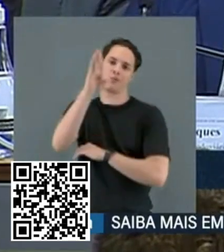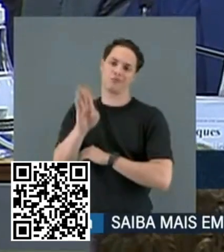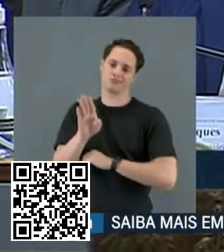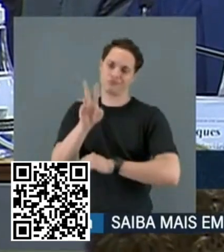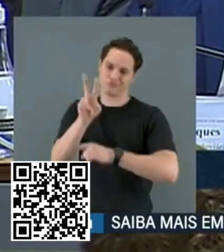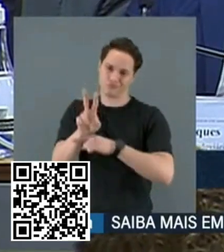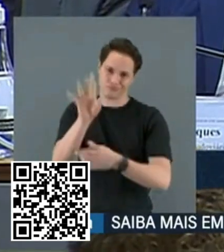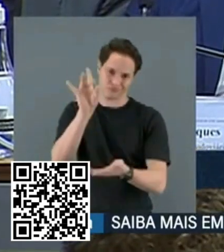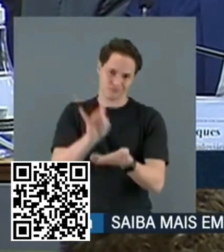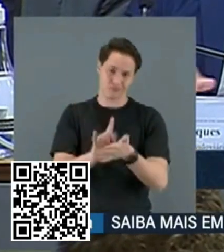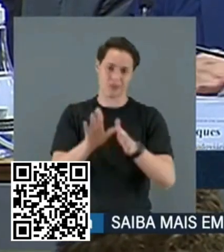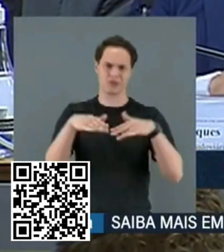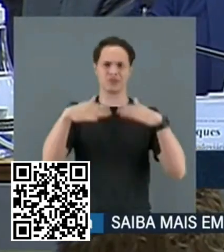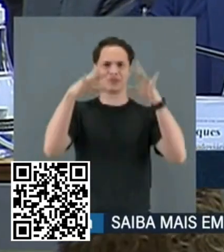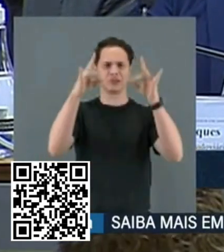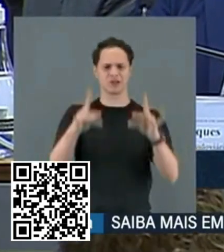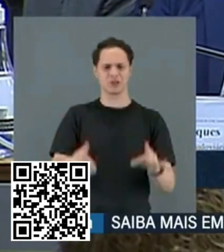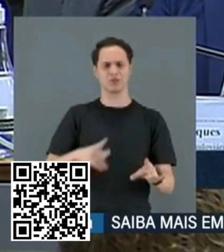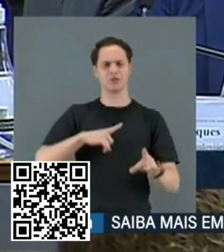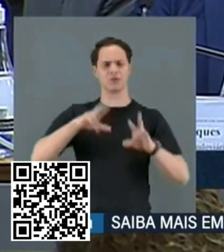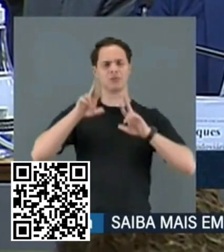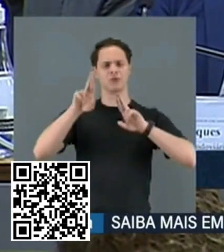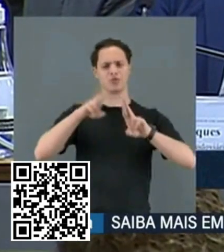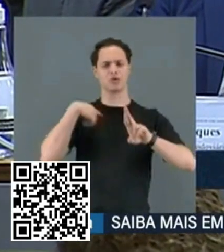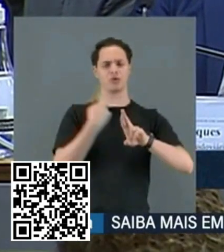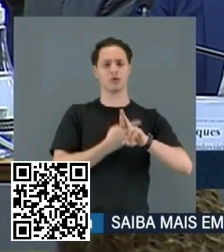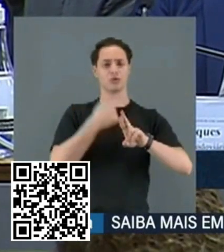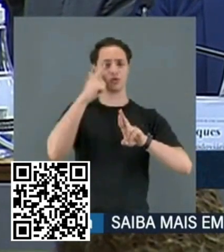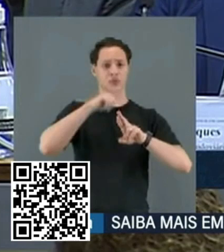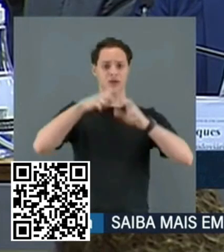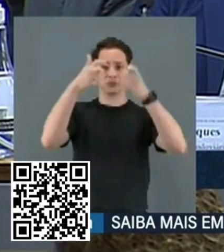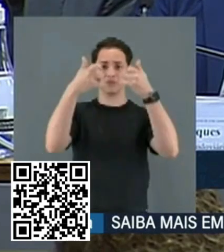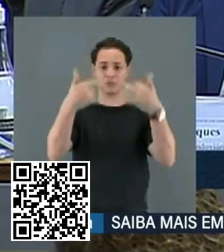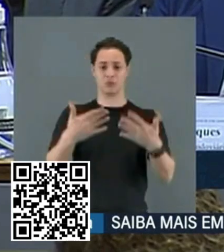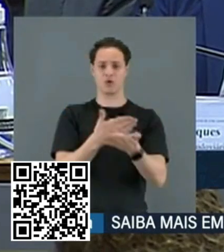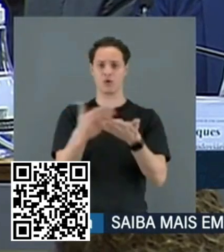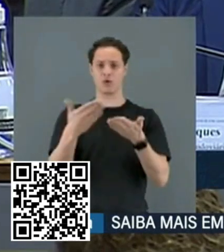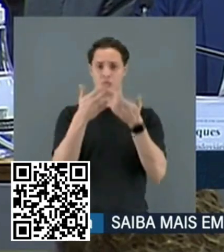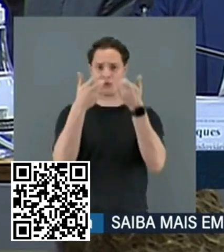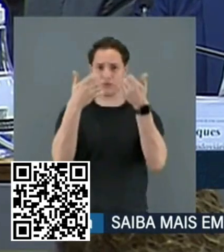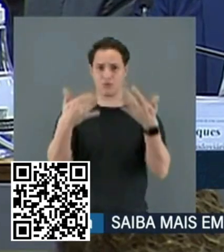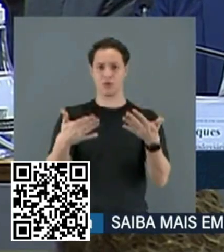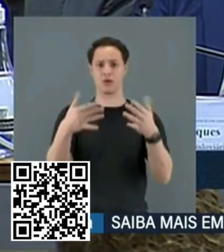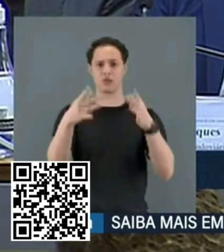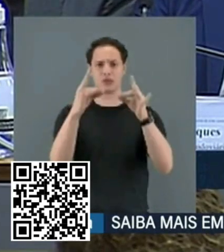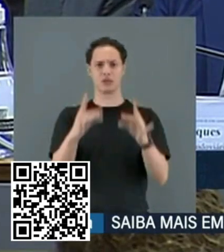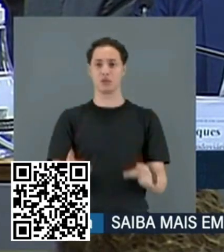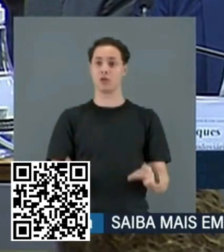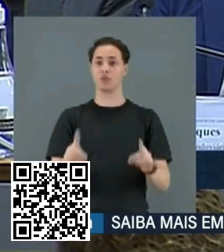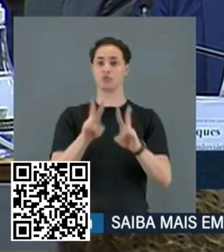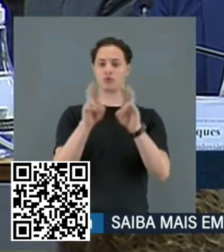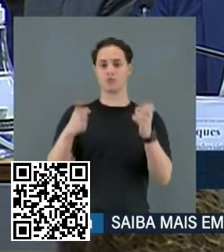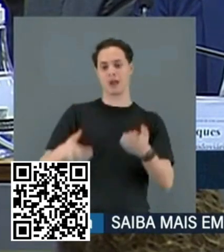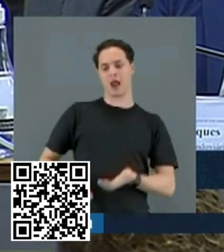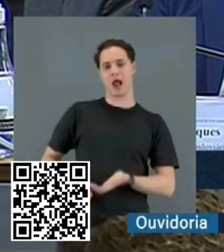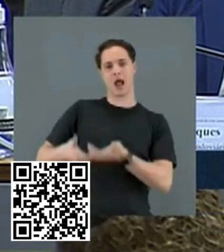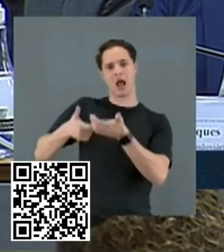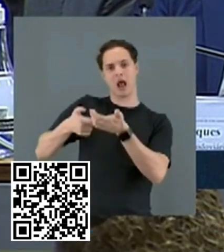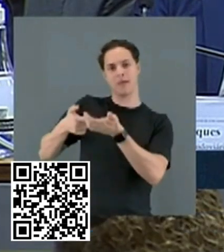modo detalhado, espero que consigamos esclarecer aspectos específicos sobre compras de armamento, como os